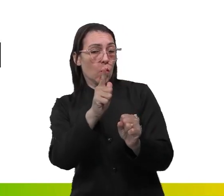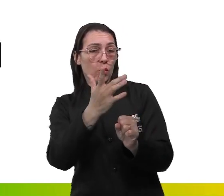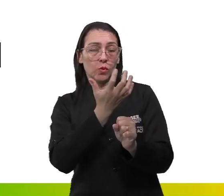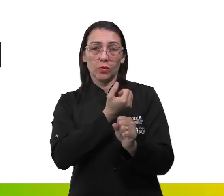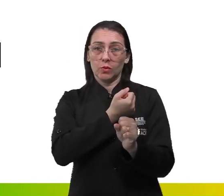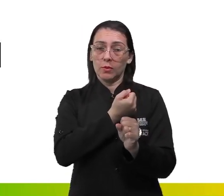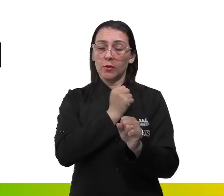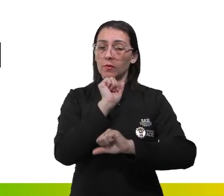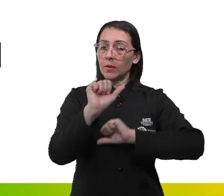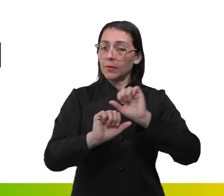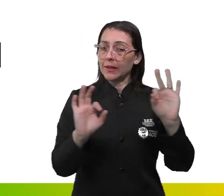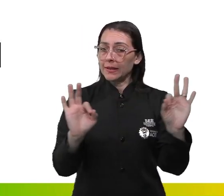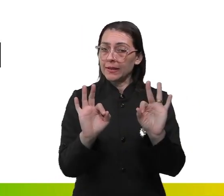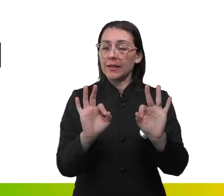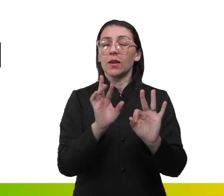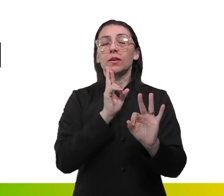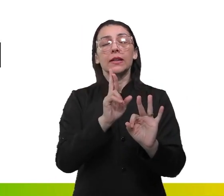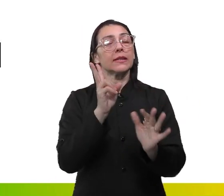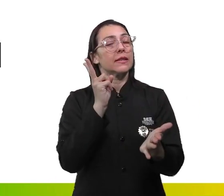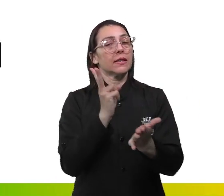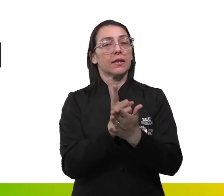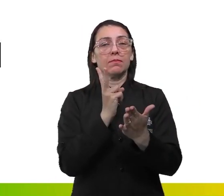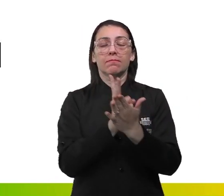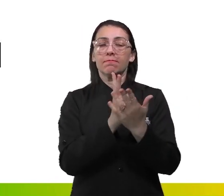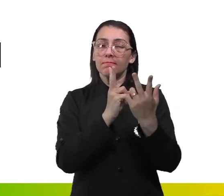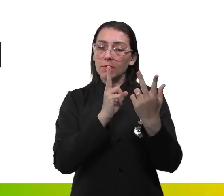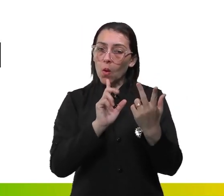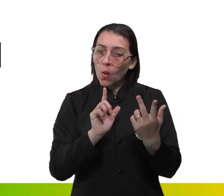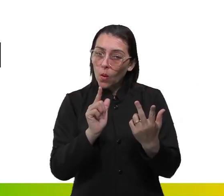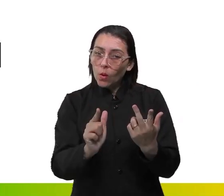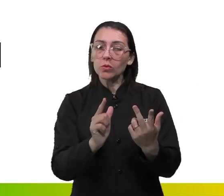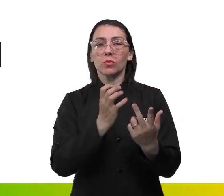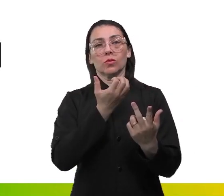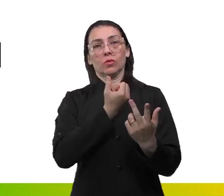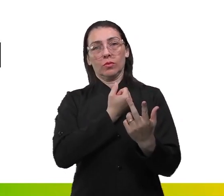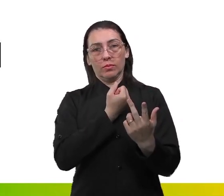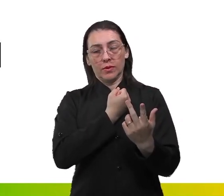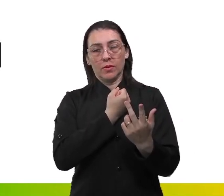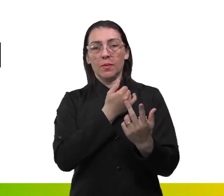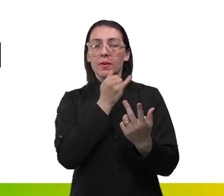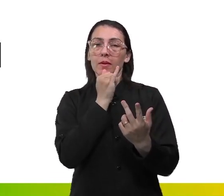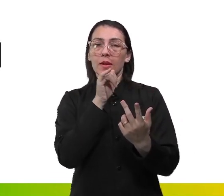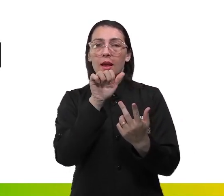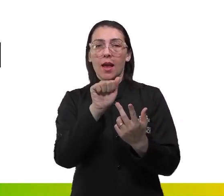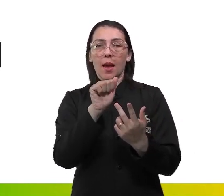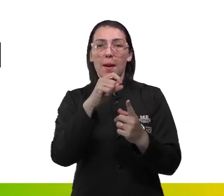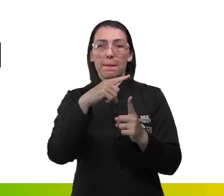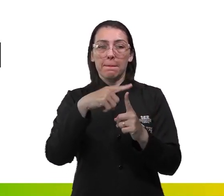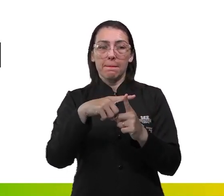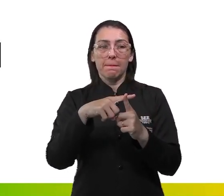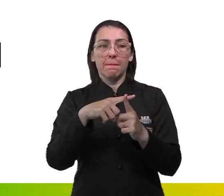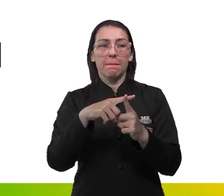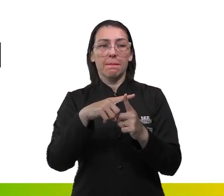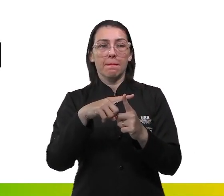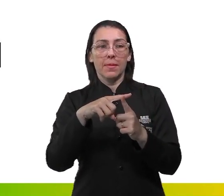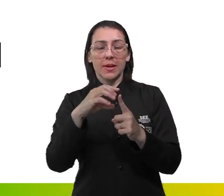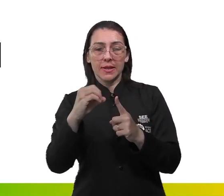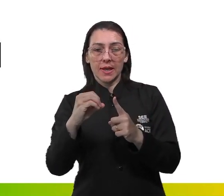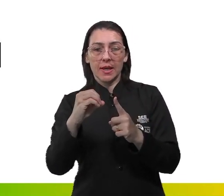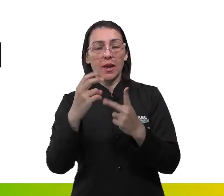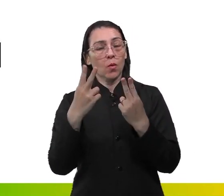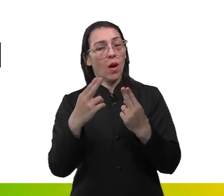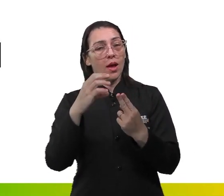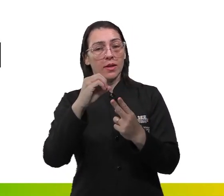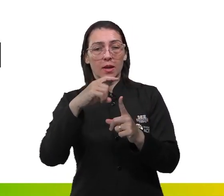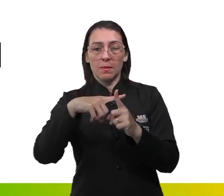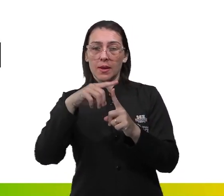número, o resultado tem que dar esse qualquer outro número. Por exemplo, A mais 0 é igual a 0 mais A